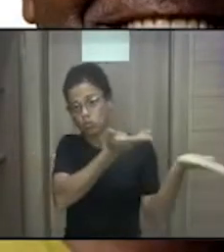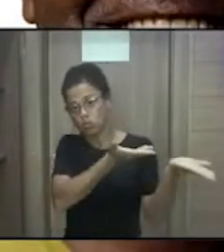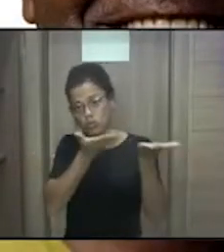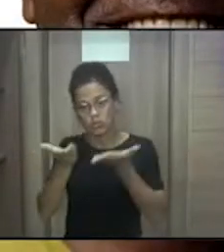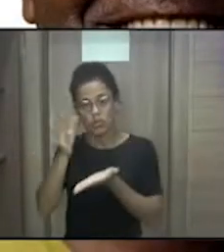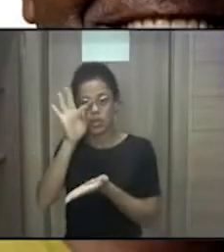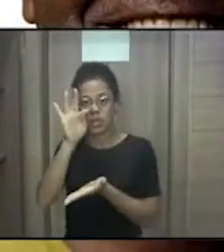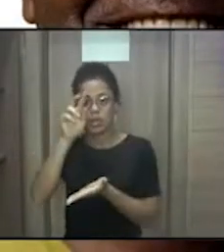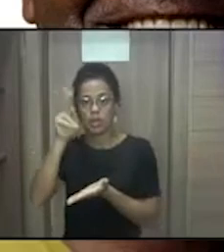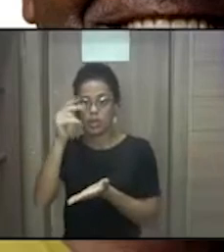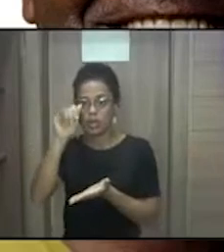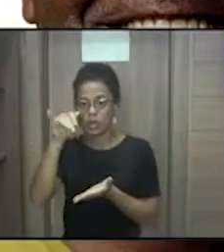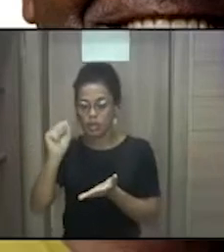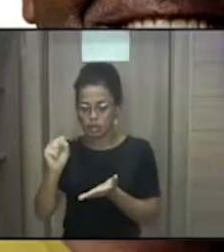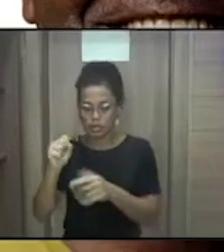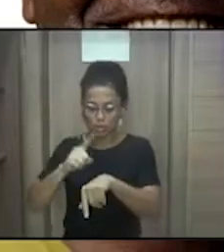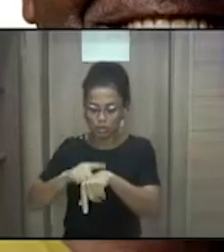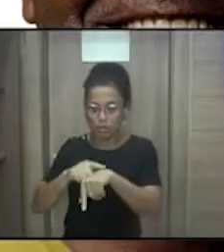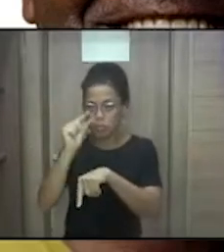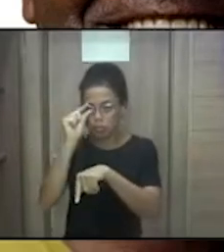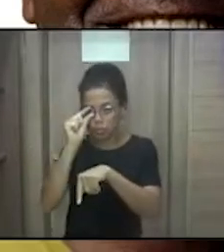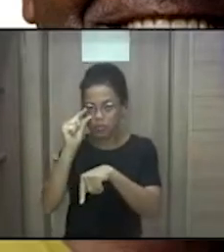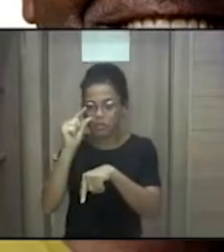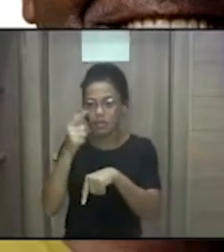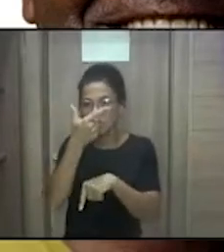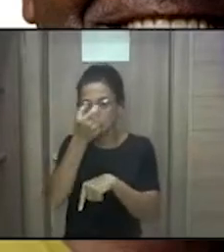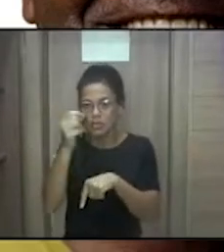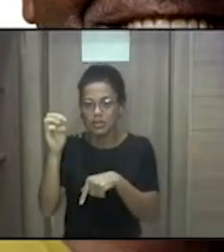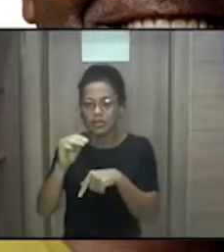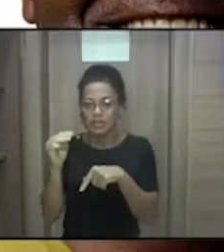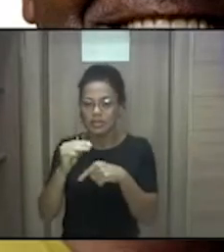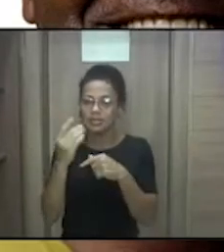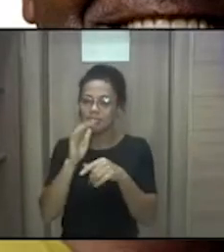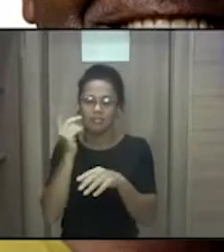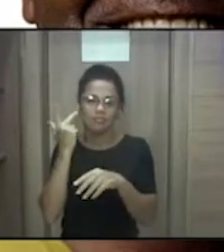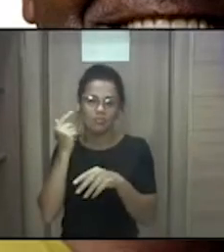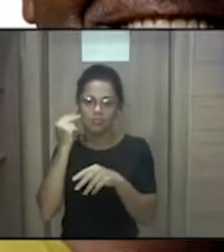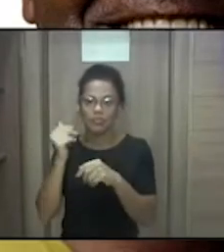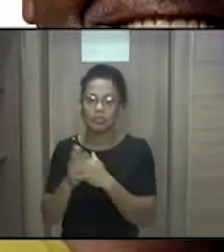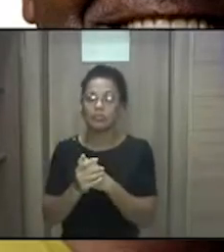Thaís. Passei um pouquinho, não foi, Thaís? Dos meus 20 minutos.